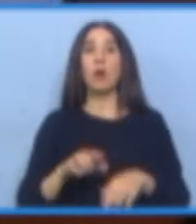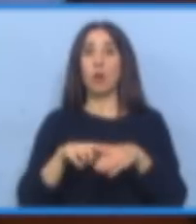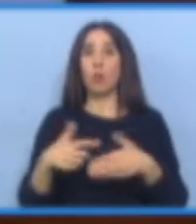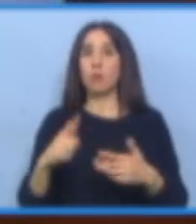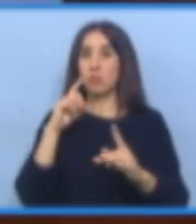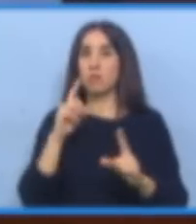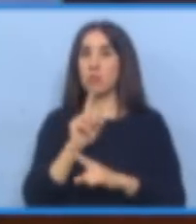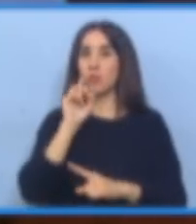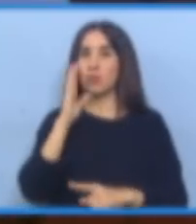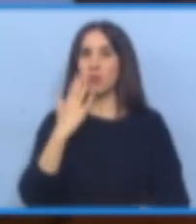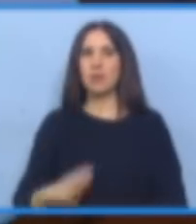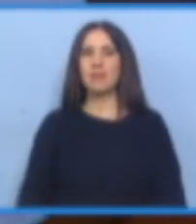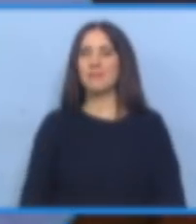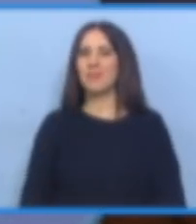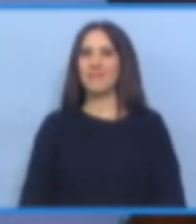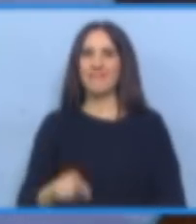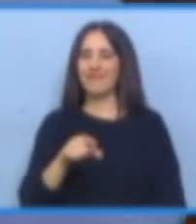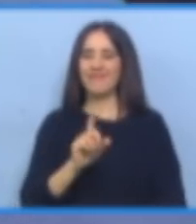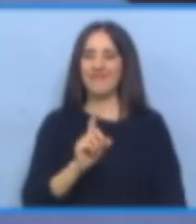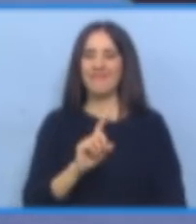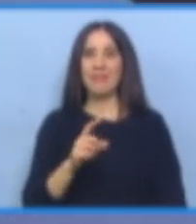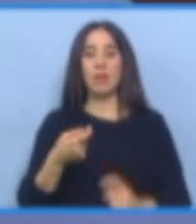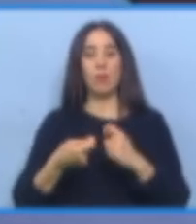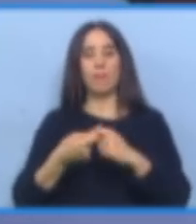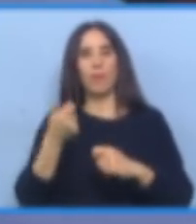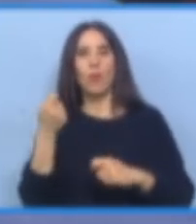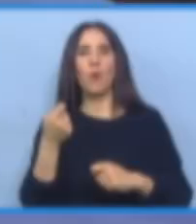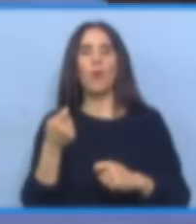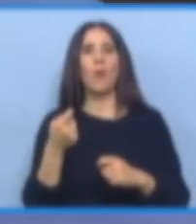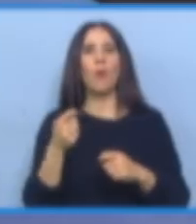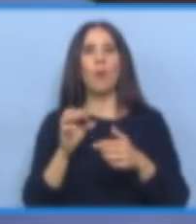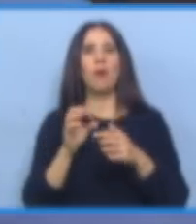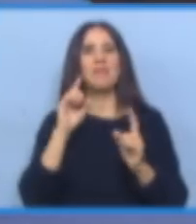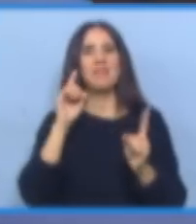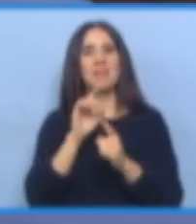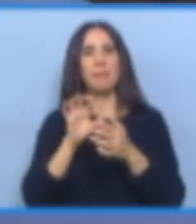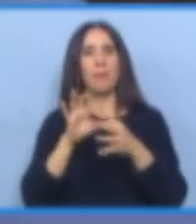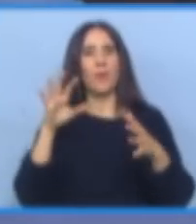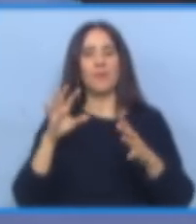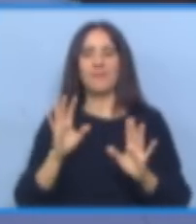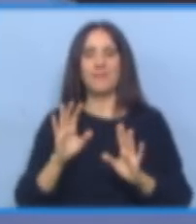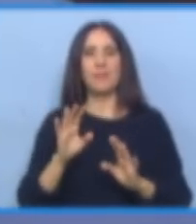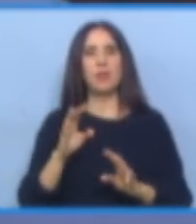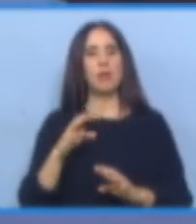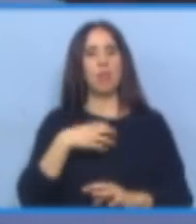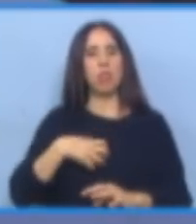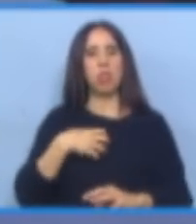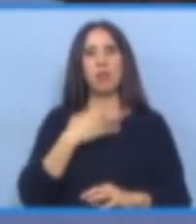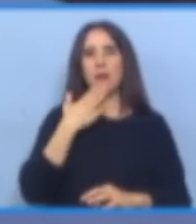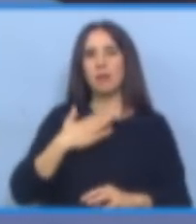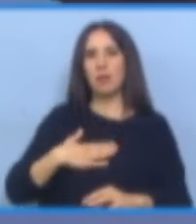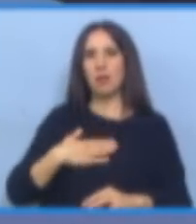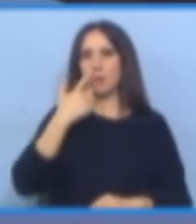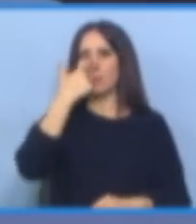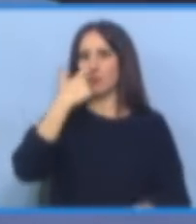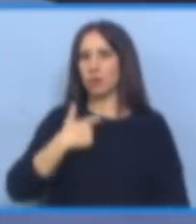é importante, mas não é este caso. Aqui a desarmonia ou a desafinação será um mal-estar que vai fazer com que a pessoa,